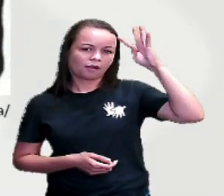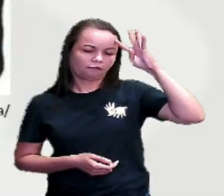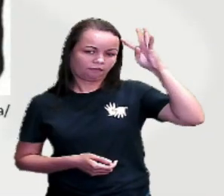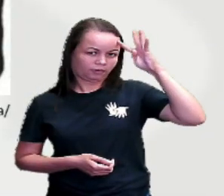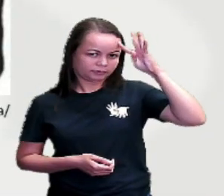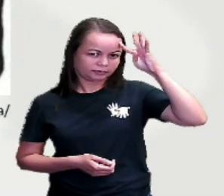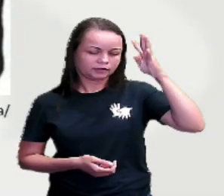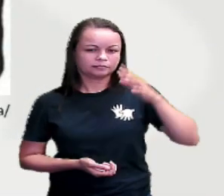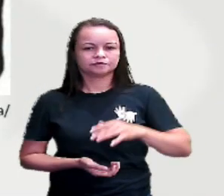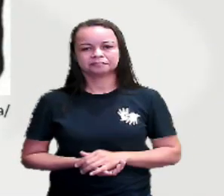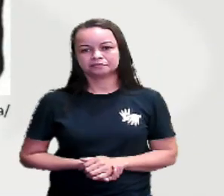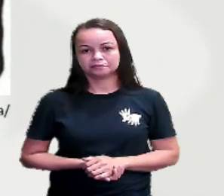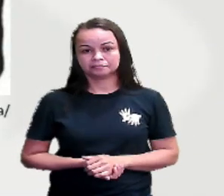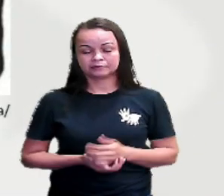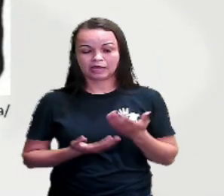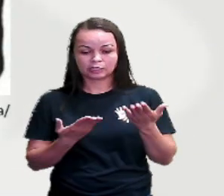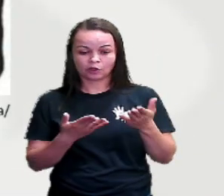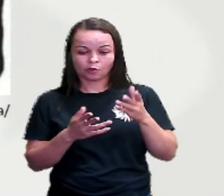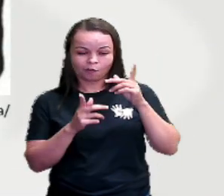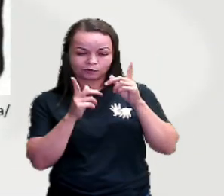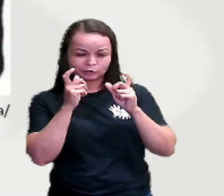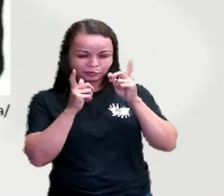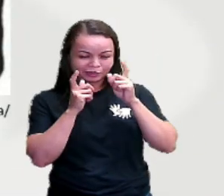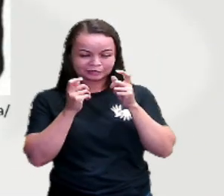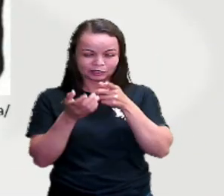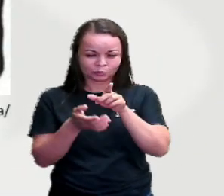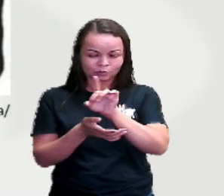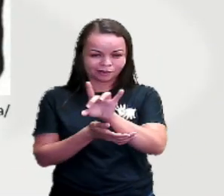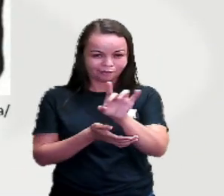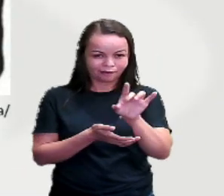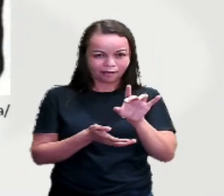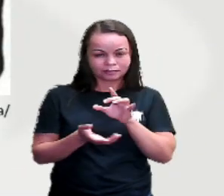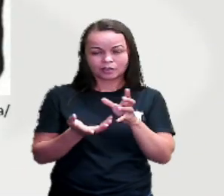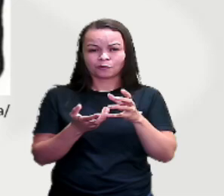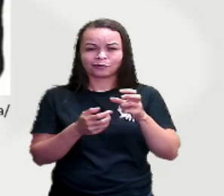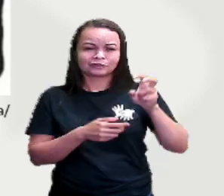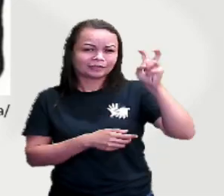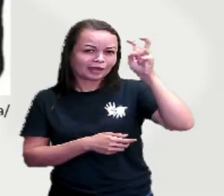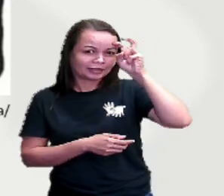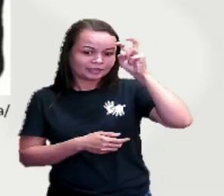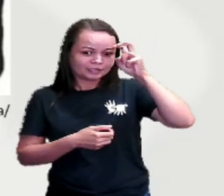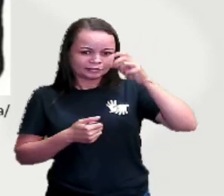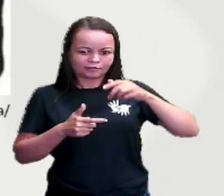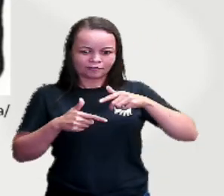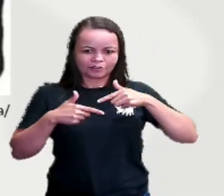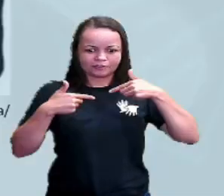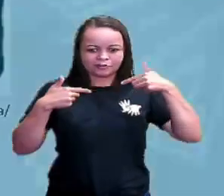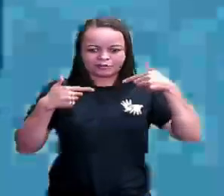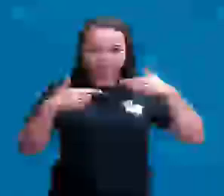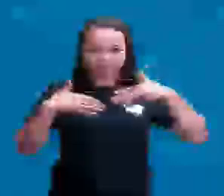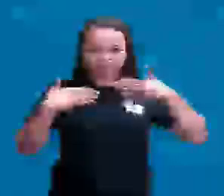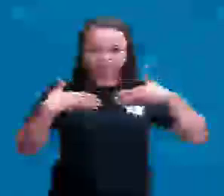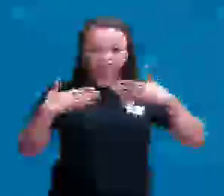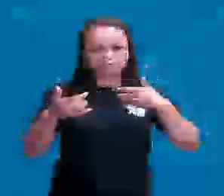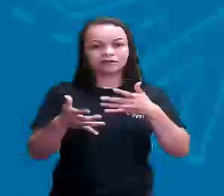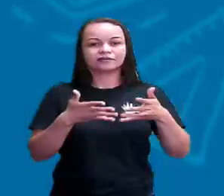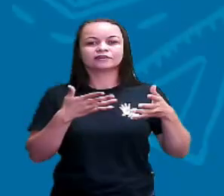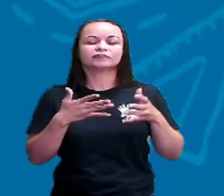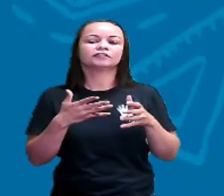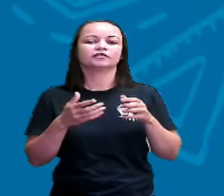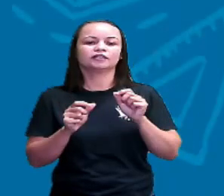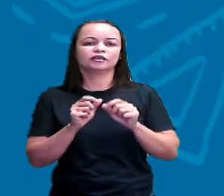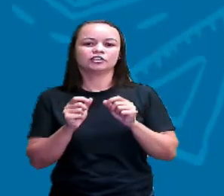a quarta-feira. Aí, quando chega na quinta-feira, a gente já vai se animando, ó. Jueves. E o